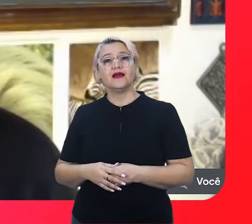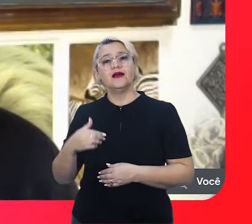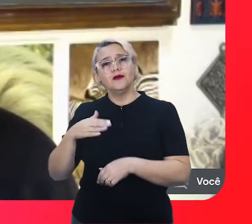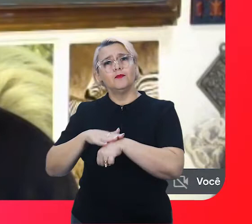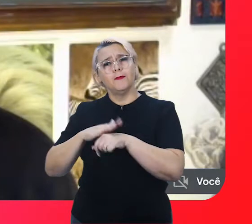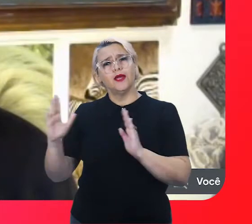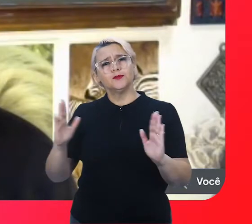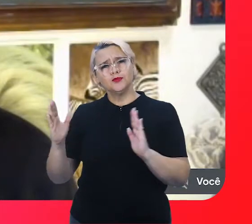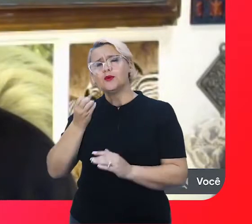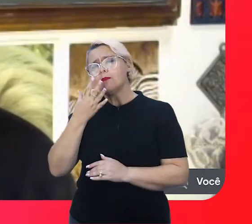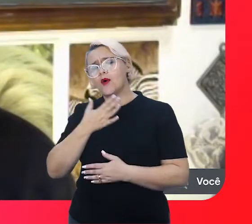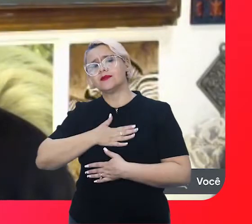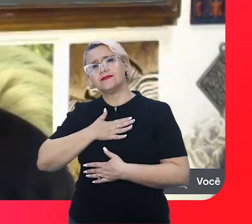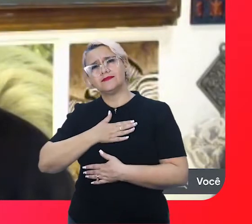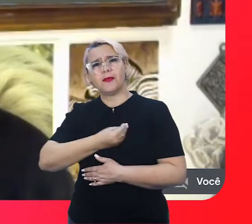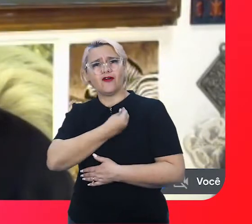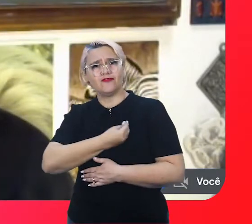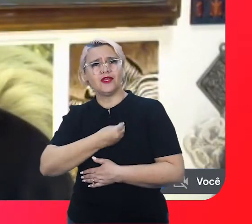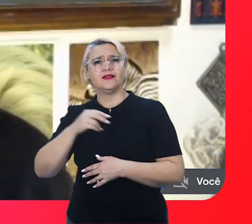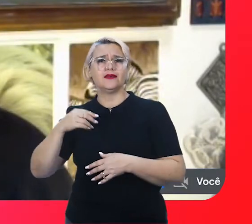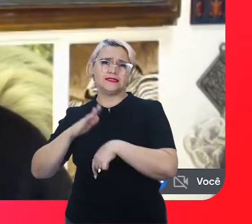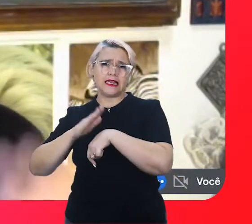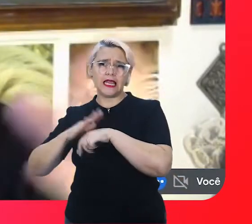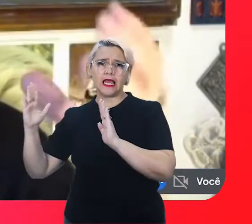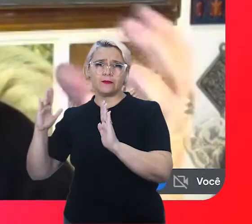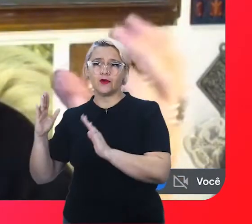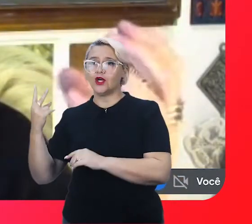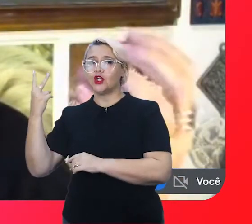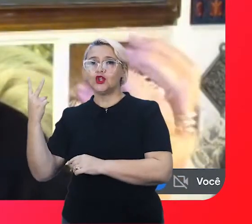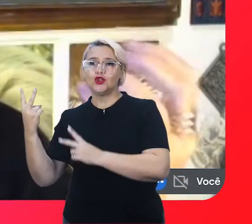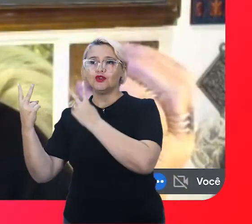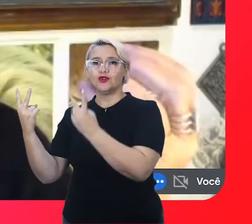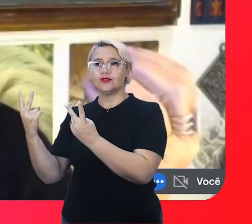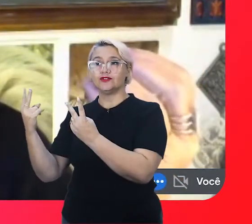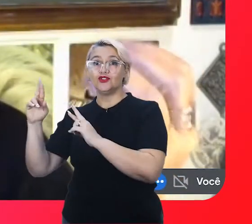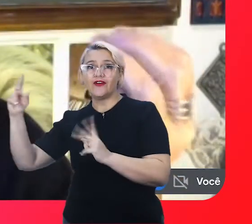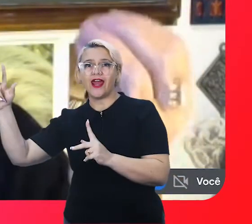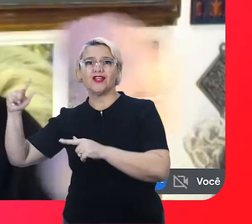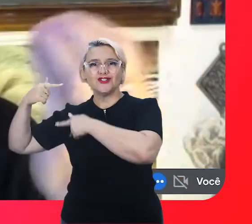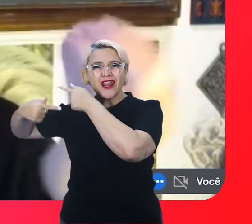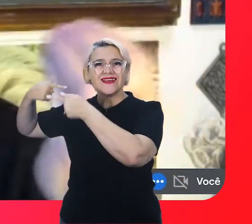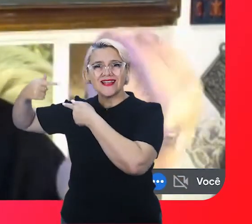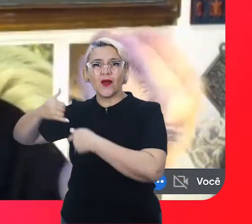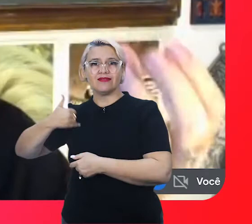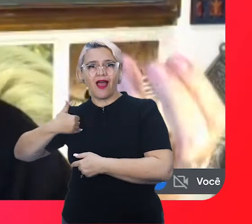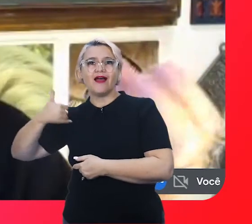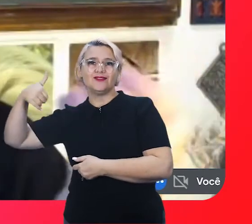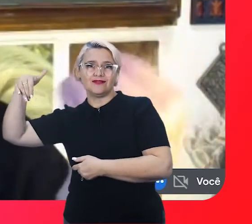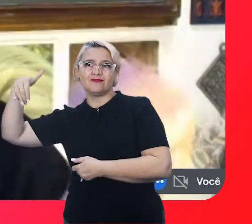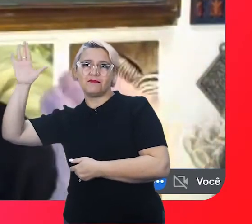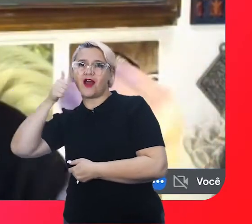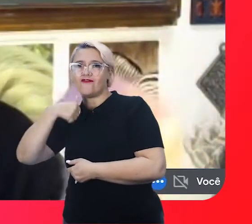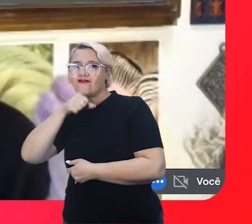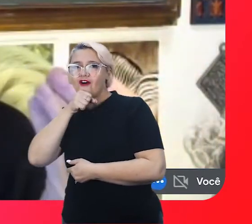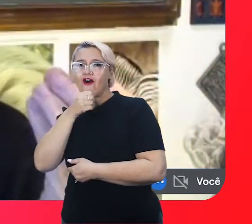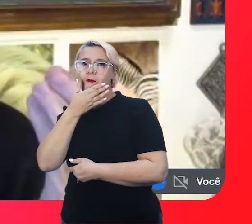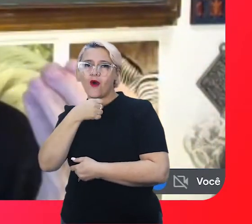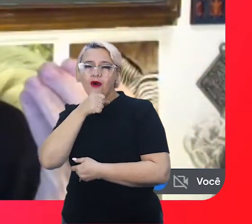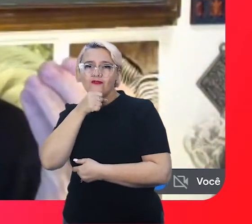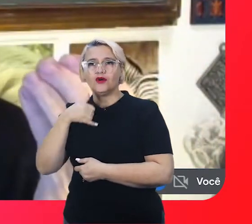boa da minha vida também, esse tempo, 2 casais diferentes, de idade tão grande, né? Minha avó e meu